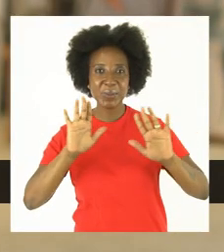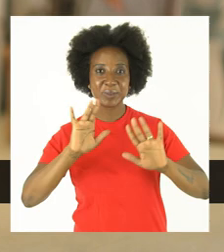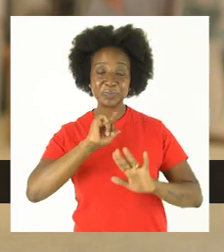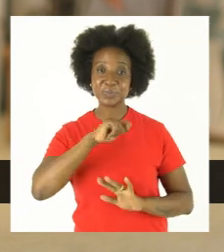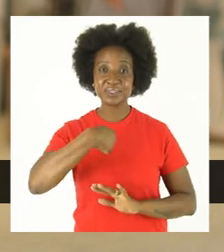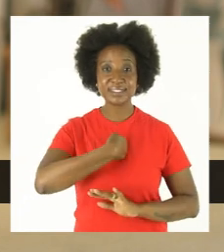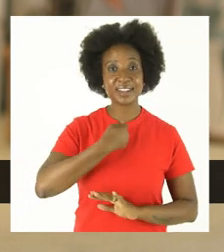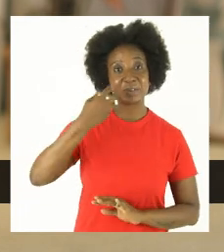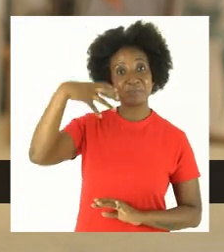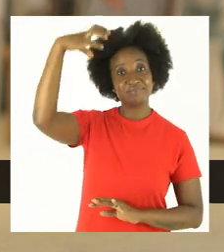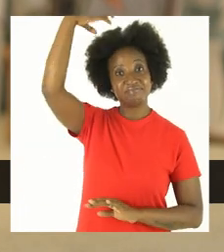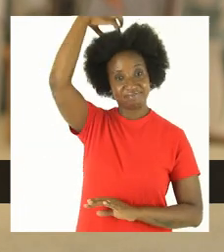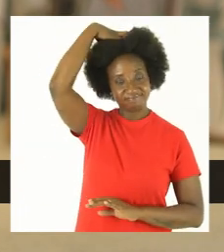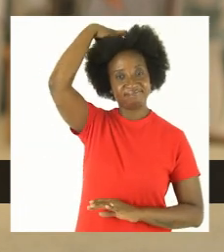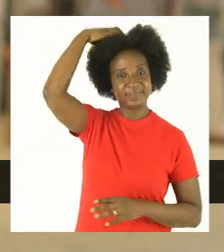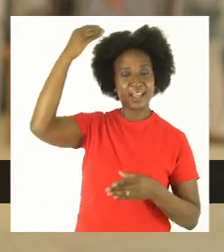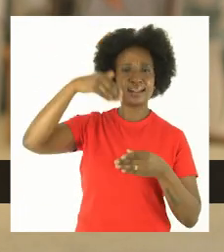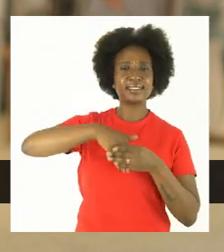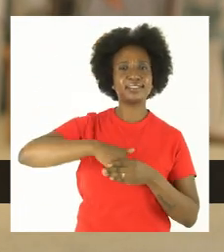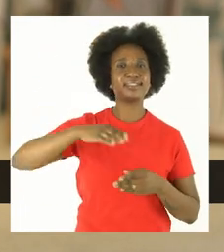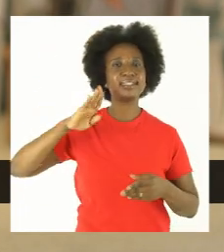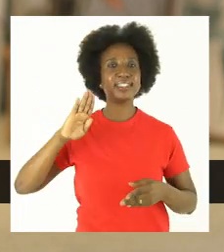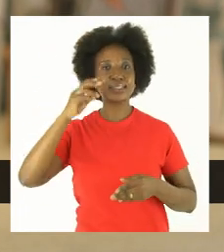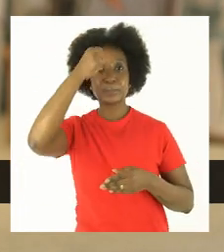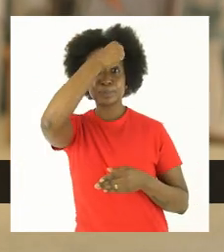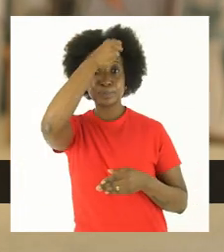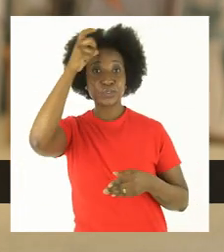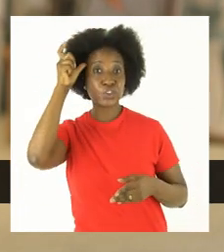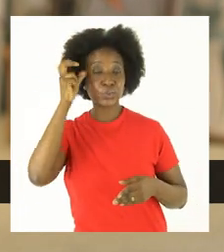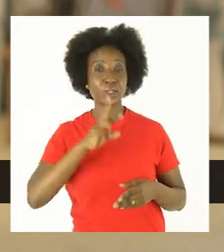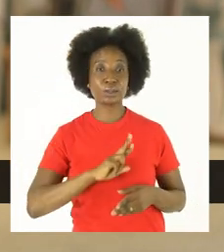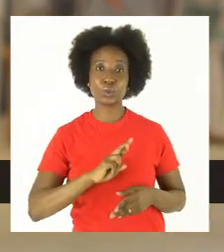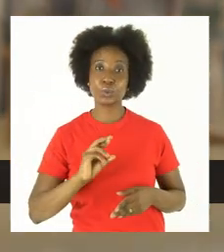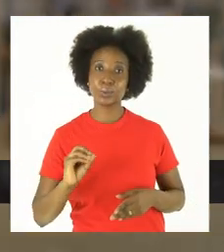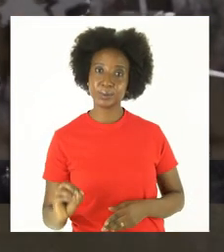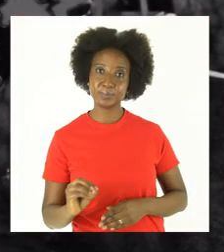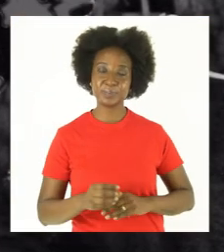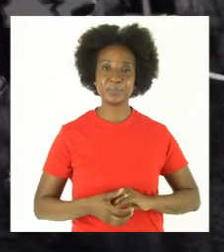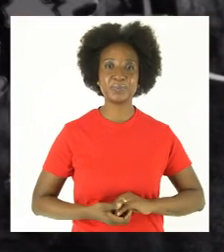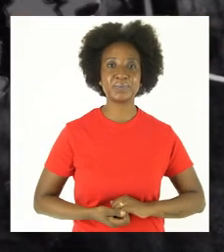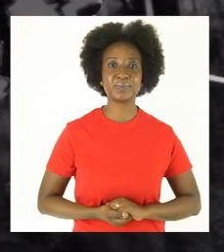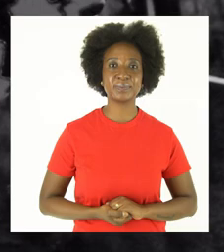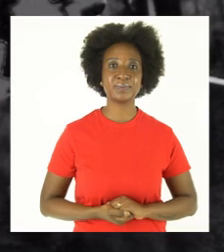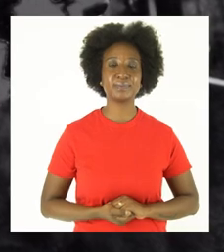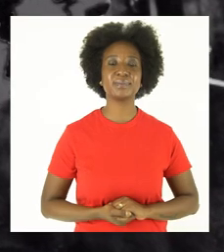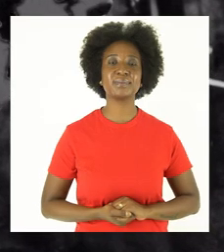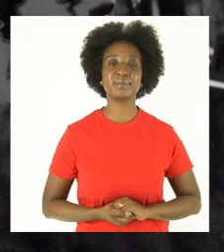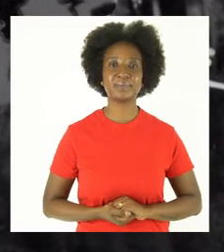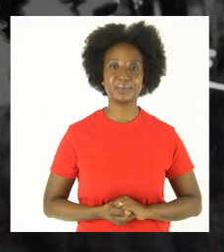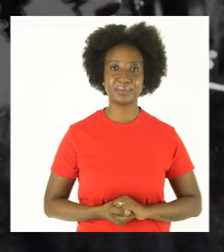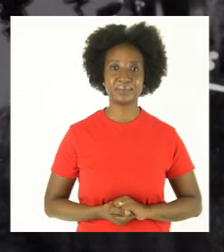Oi, gente. Eu sou Benedita da Silva, candidata à prefeitura da cidade do Rio.